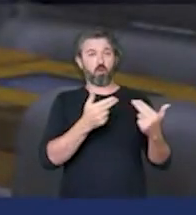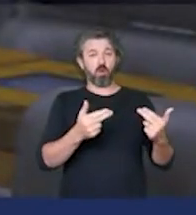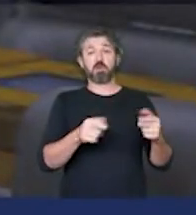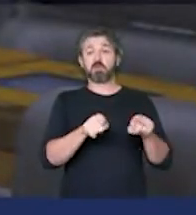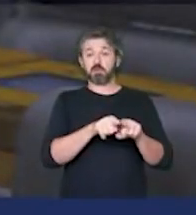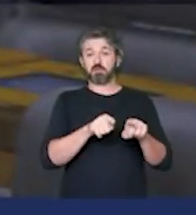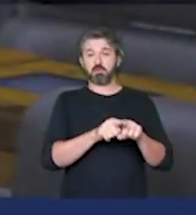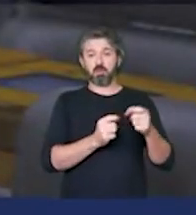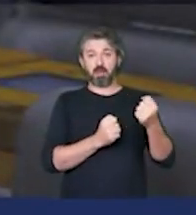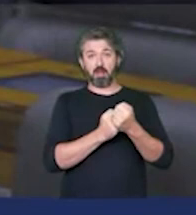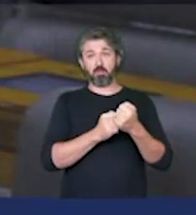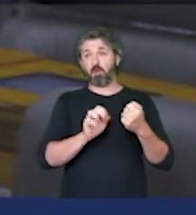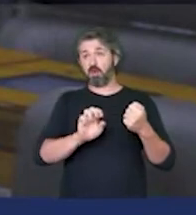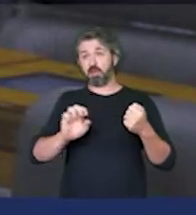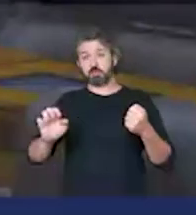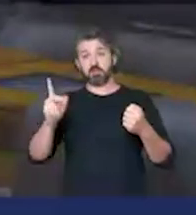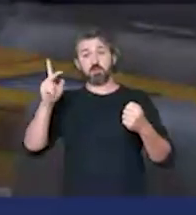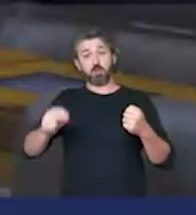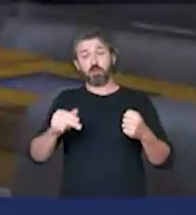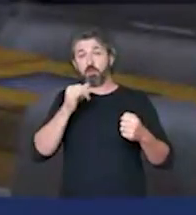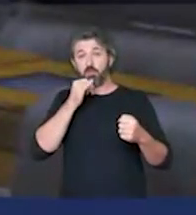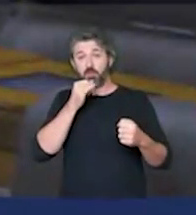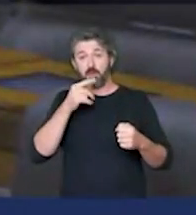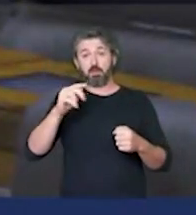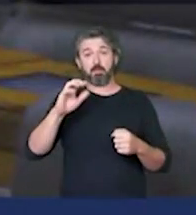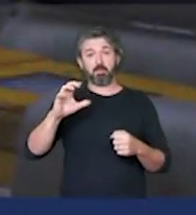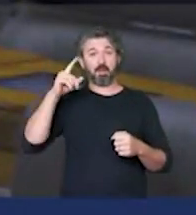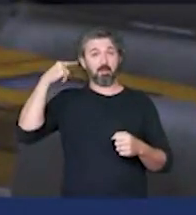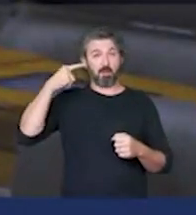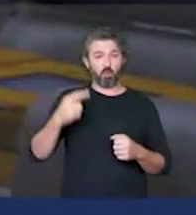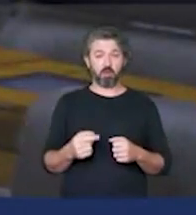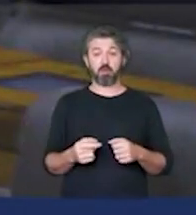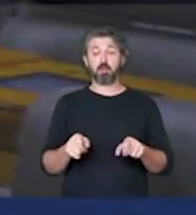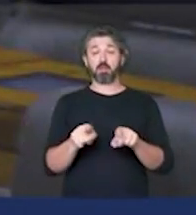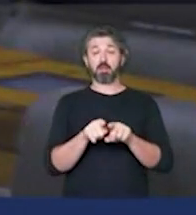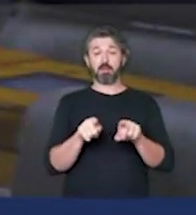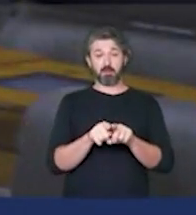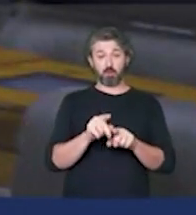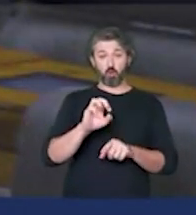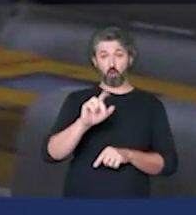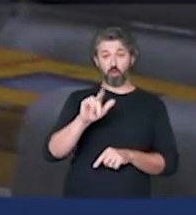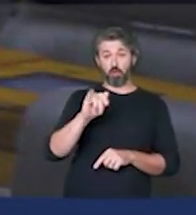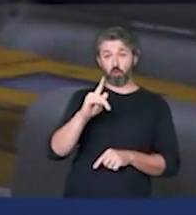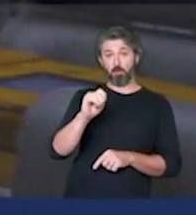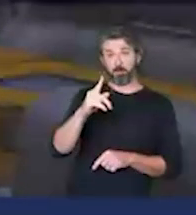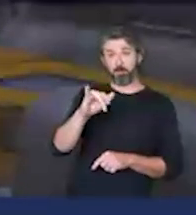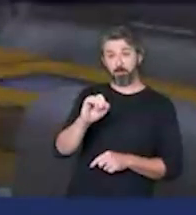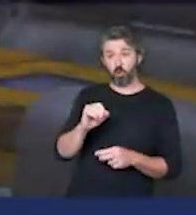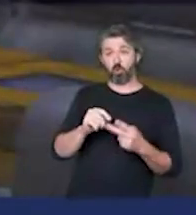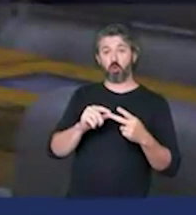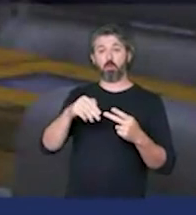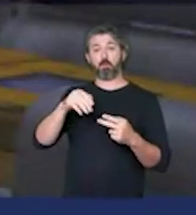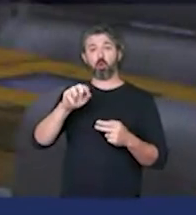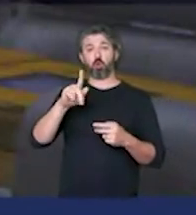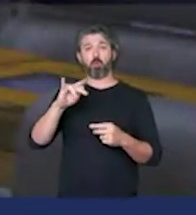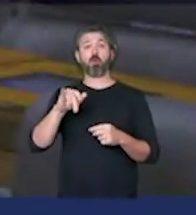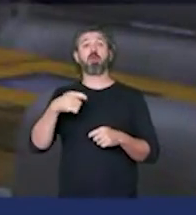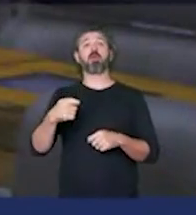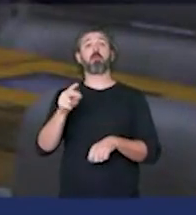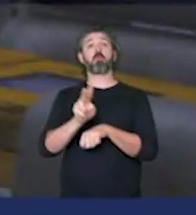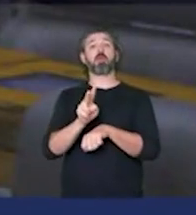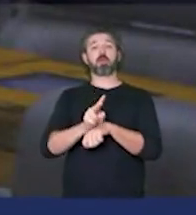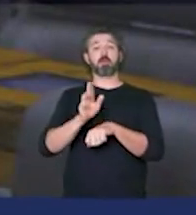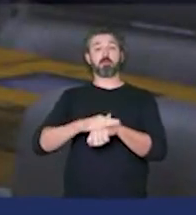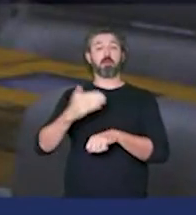medidas que, inclusive com o apoio das esquerdas, como foi o caso da PEC Kamikaze. Para além disso, oligopólios e monopólios, não há quem tenha protegido mais